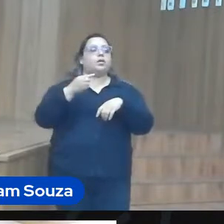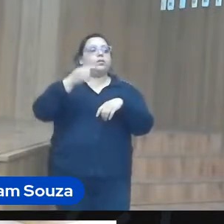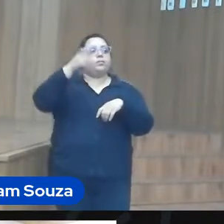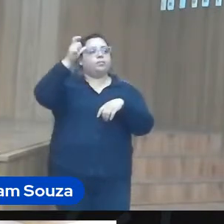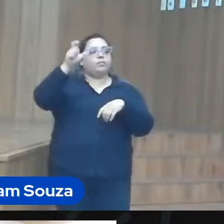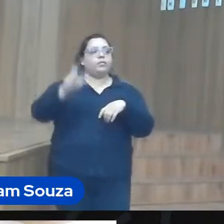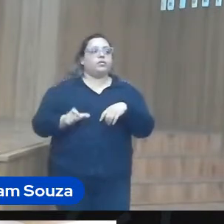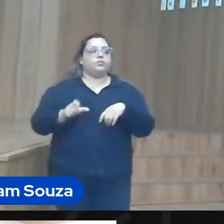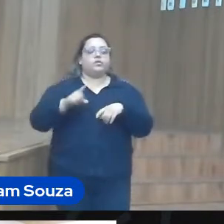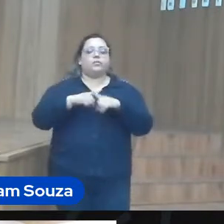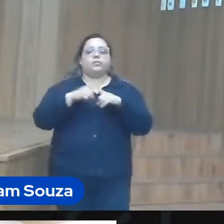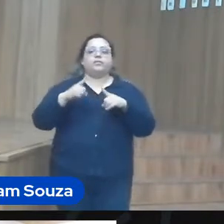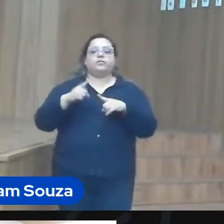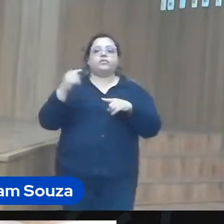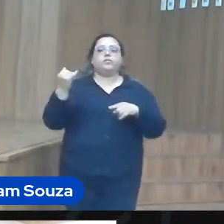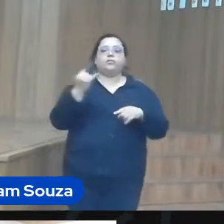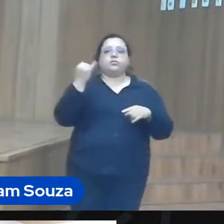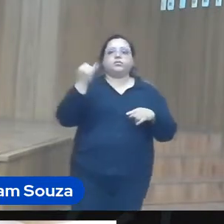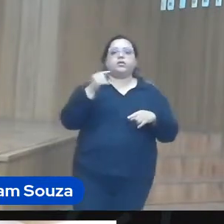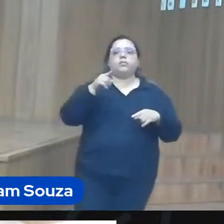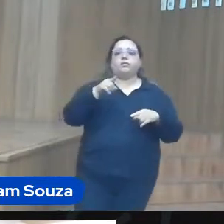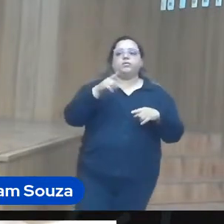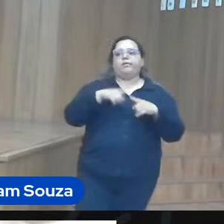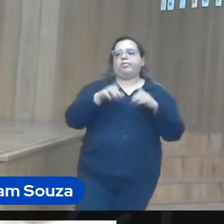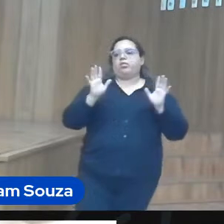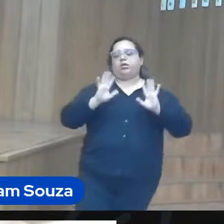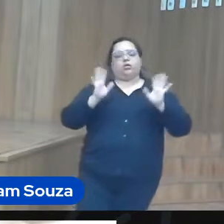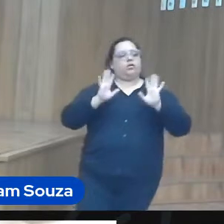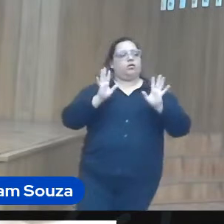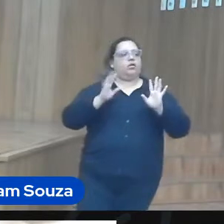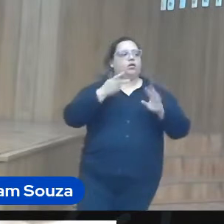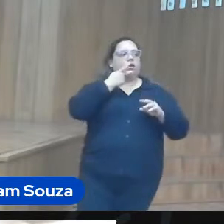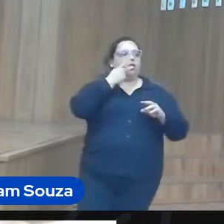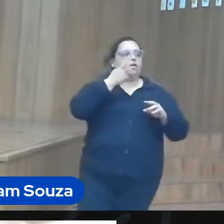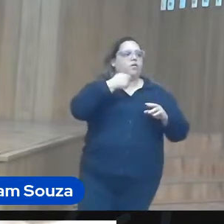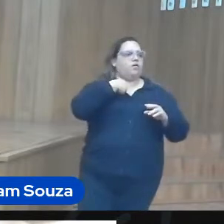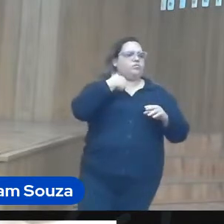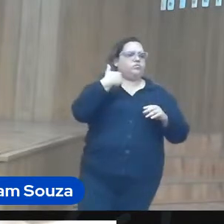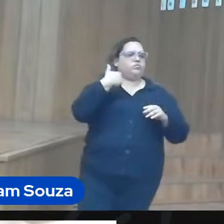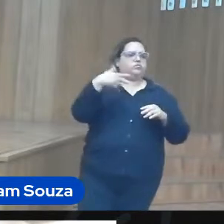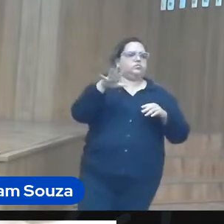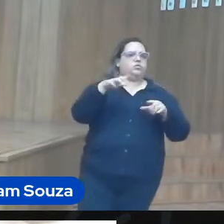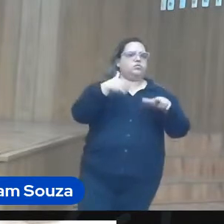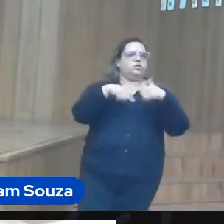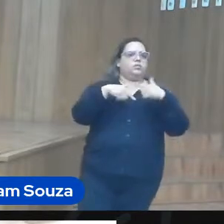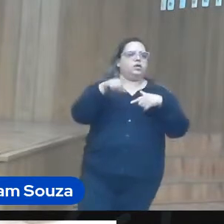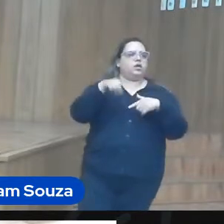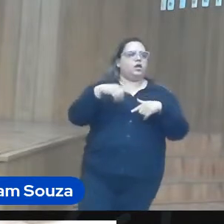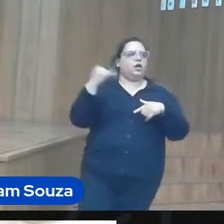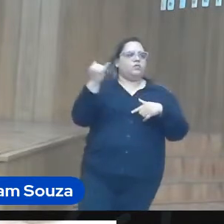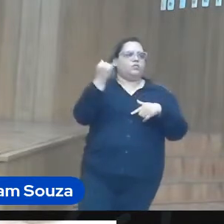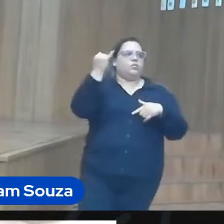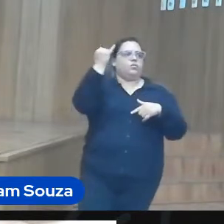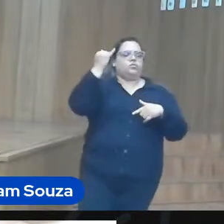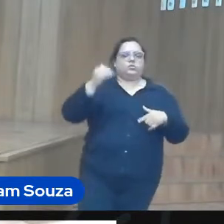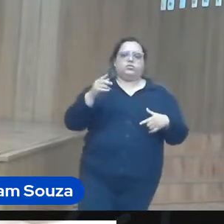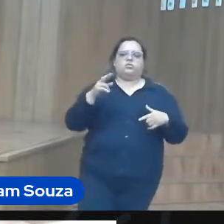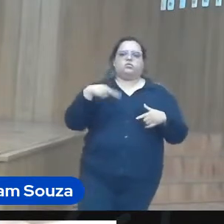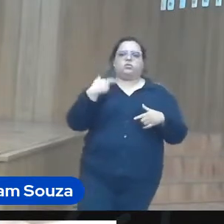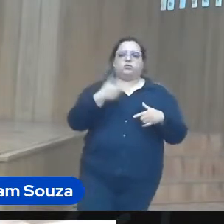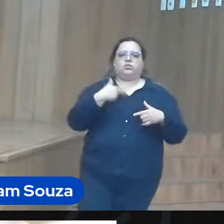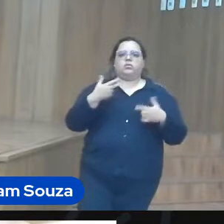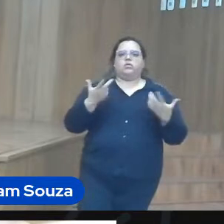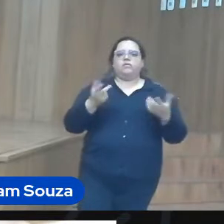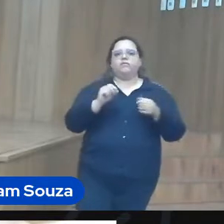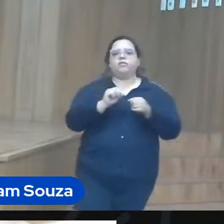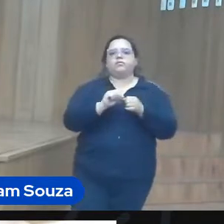importante para você. Não, a gente fala assim: olha, esse seu trabalho é muito fundamental. O que a gente vai fazer com ele, aí